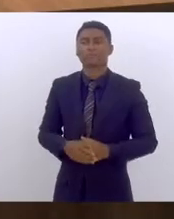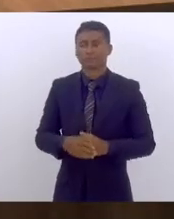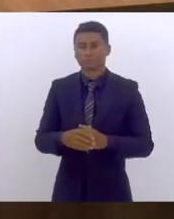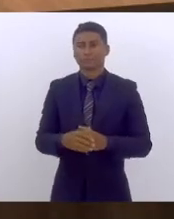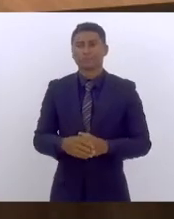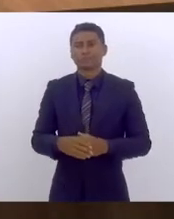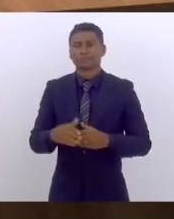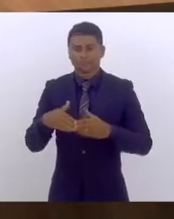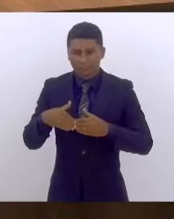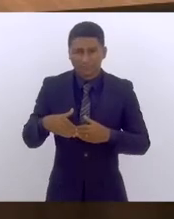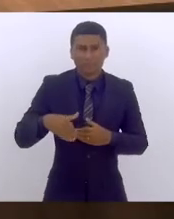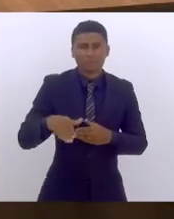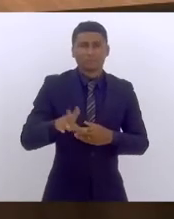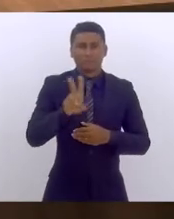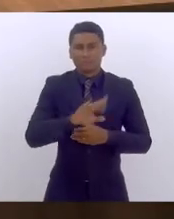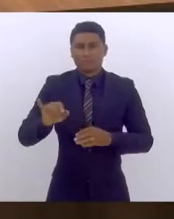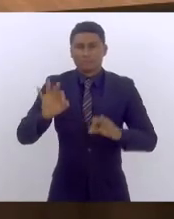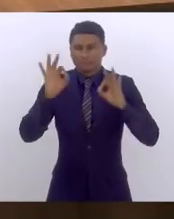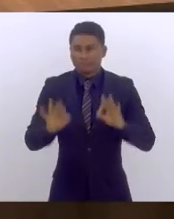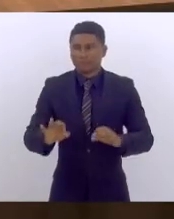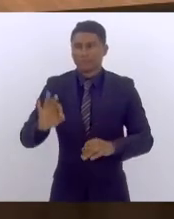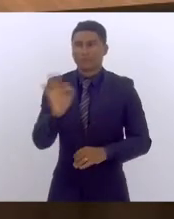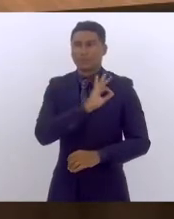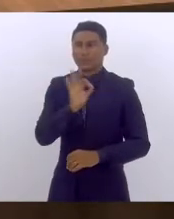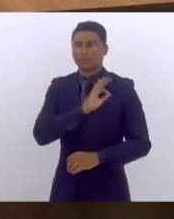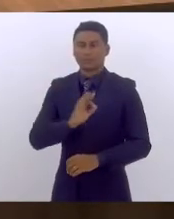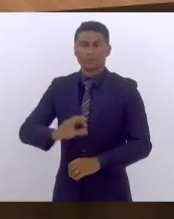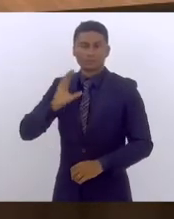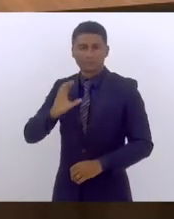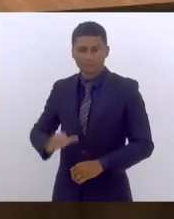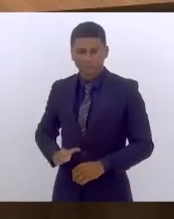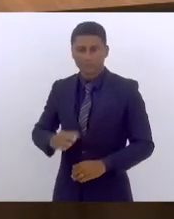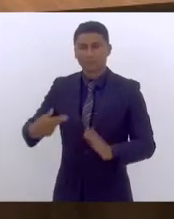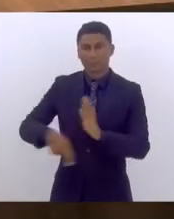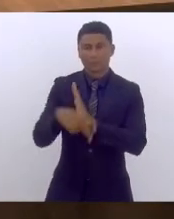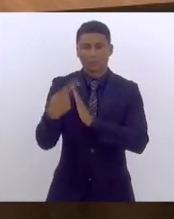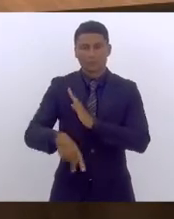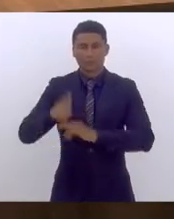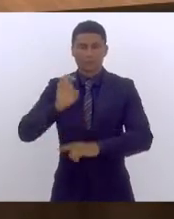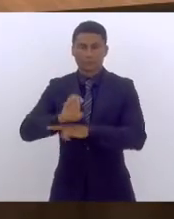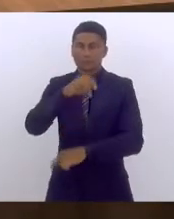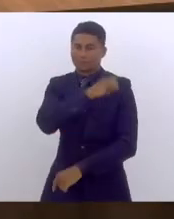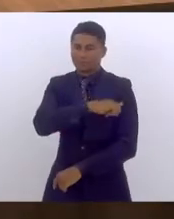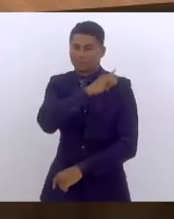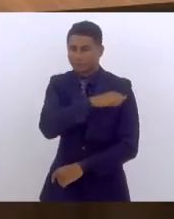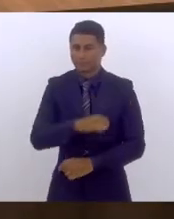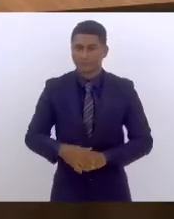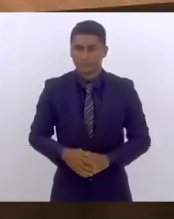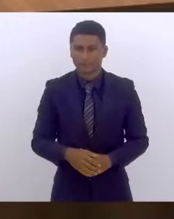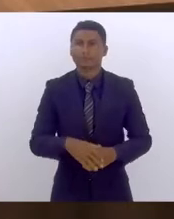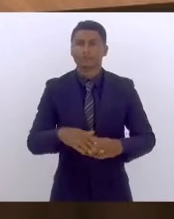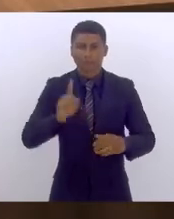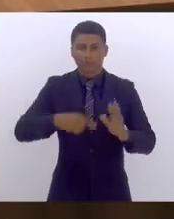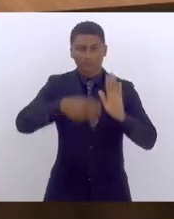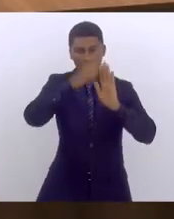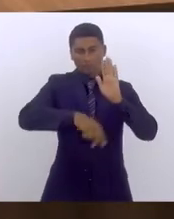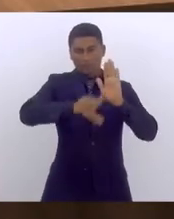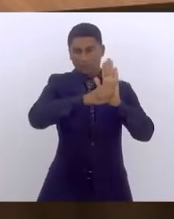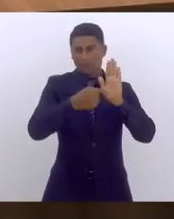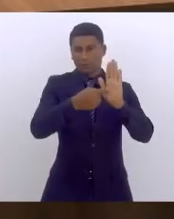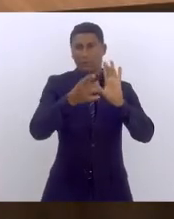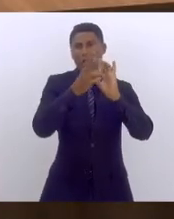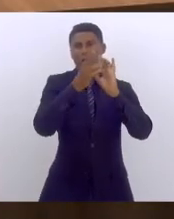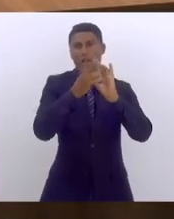que serão, muito em breve, policiais civis no estado do Rio de Janeiro. Então, é um autorizativo, ele